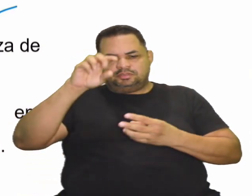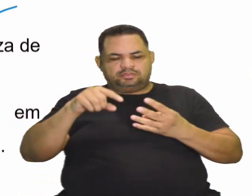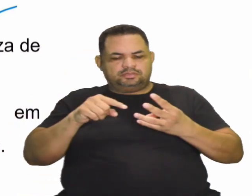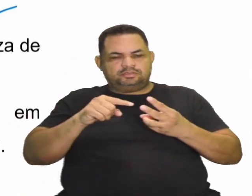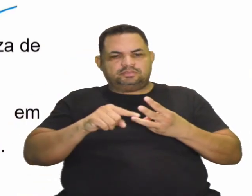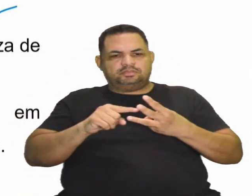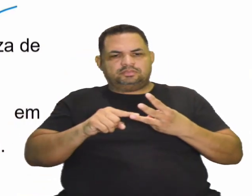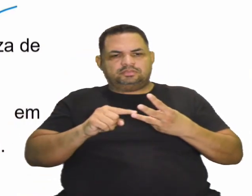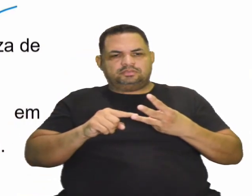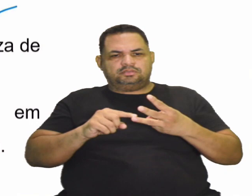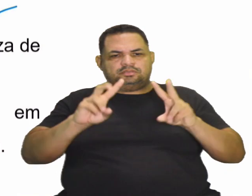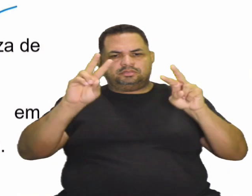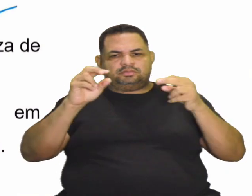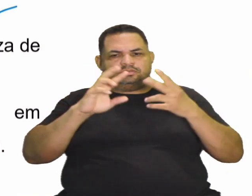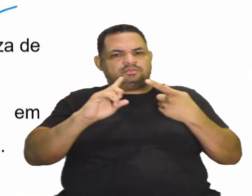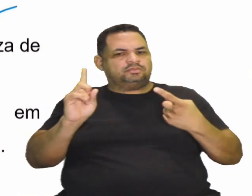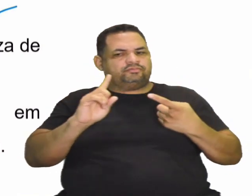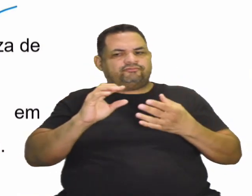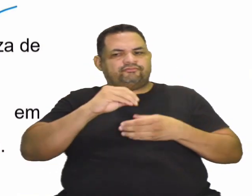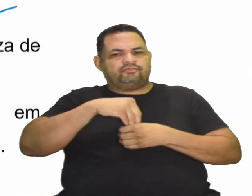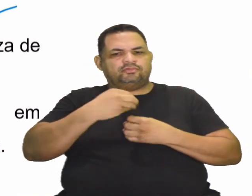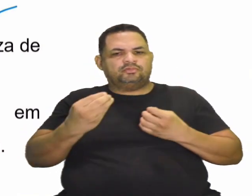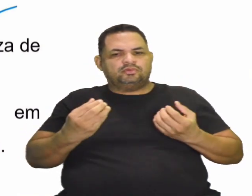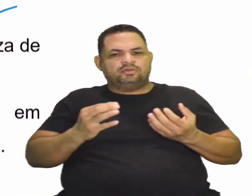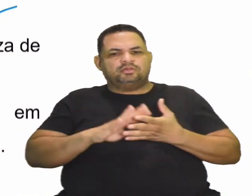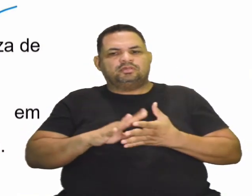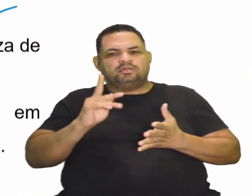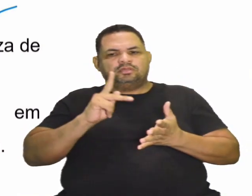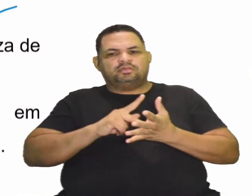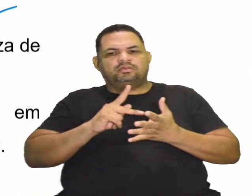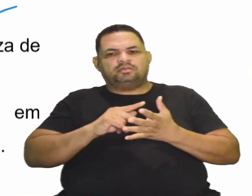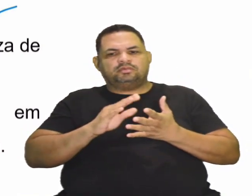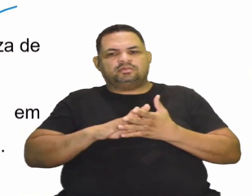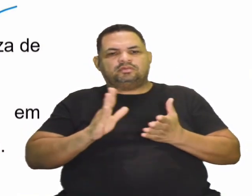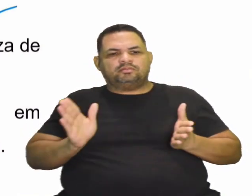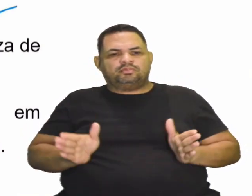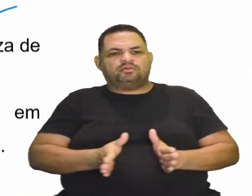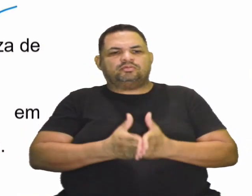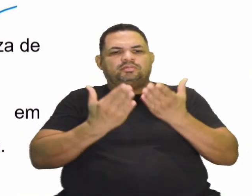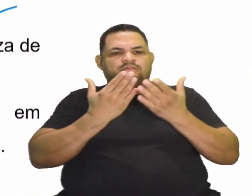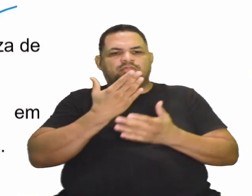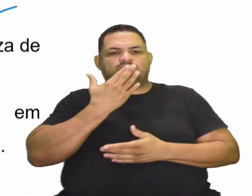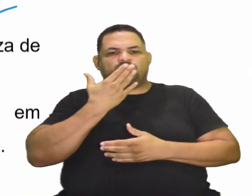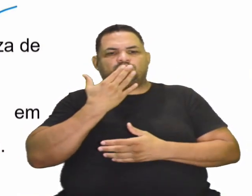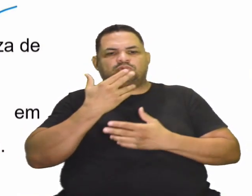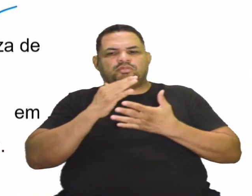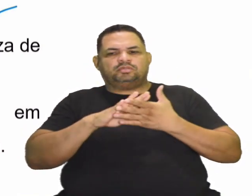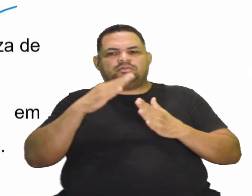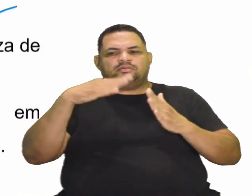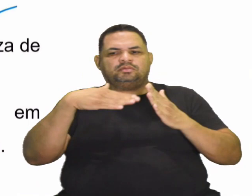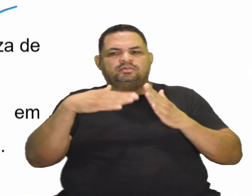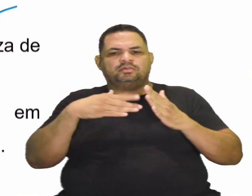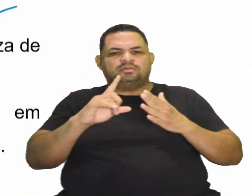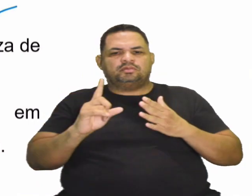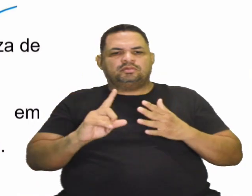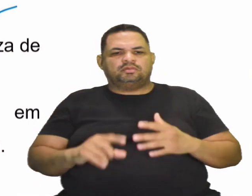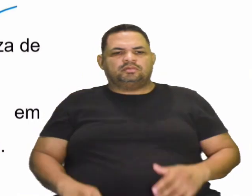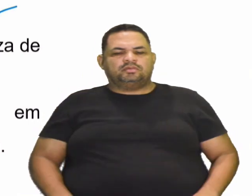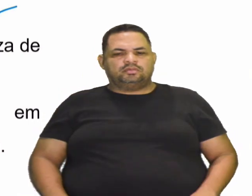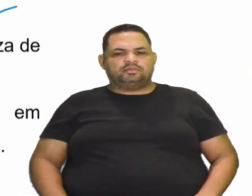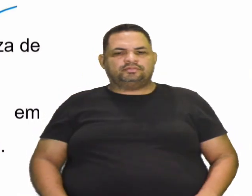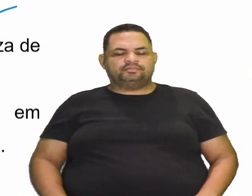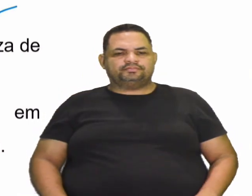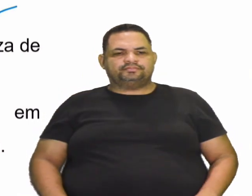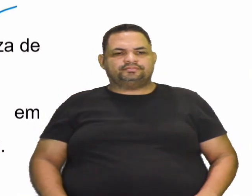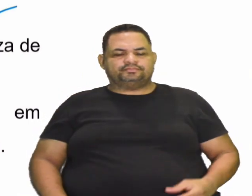não relacionados com a realidade, pobreza, de cores na pintura, será que não relacionavam com a